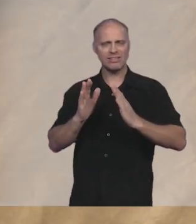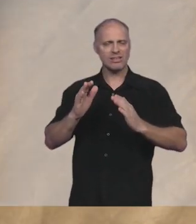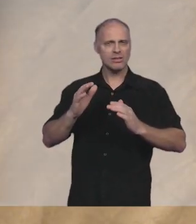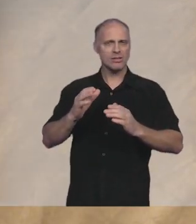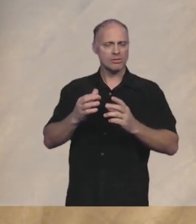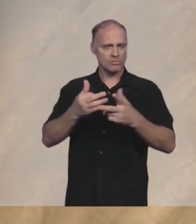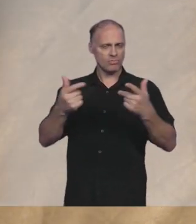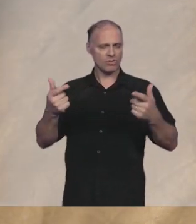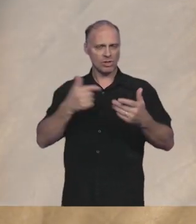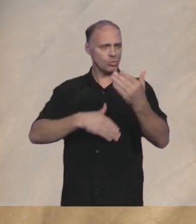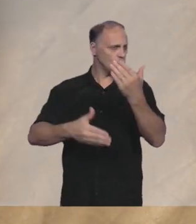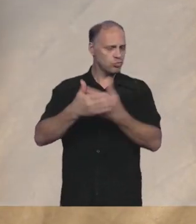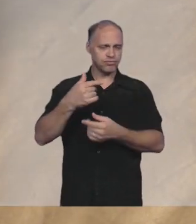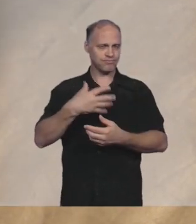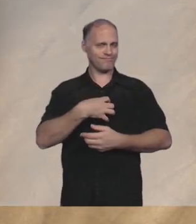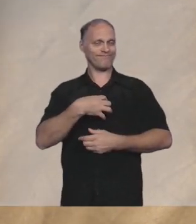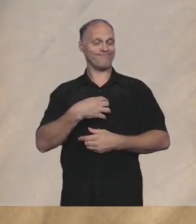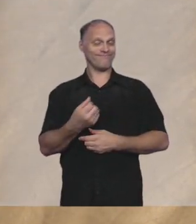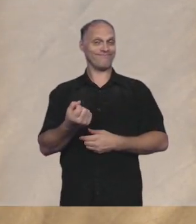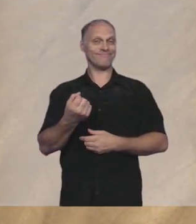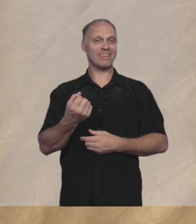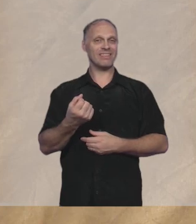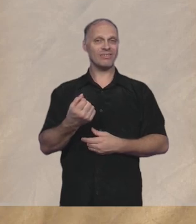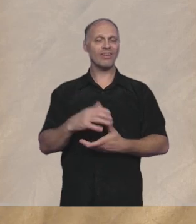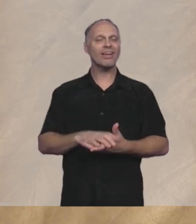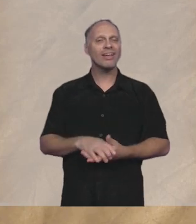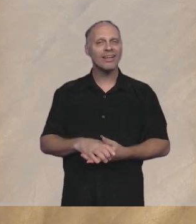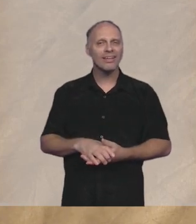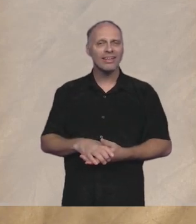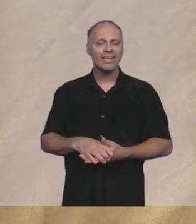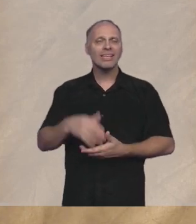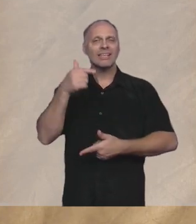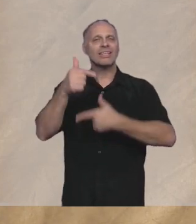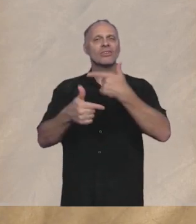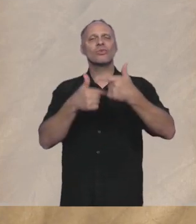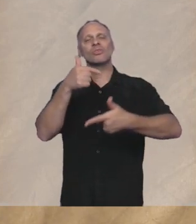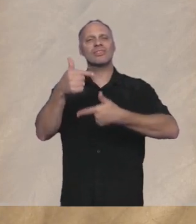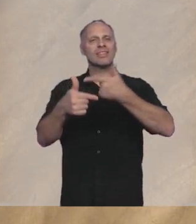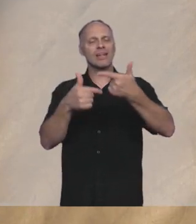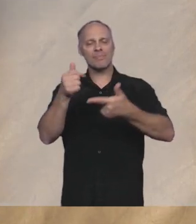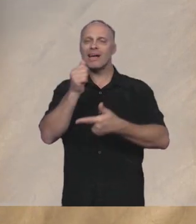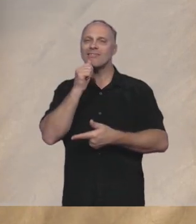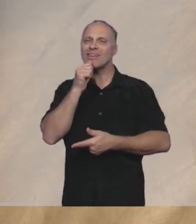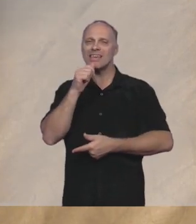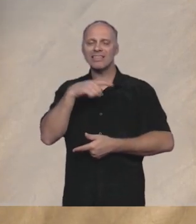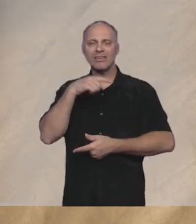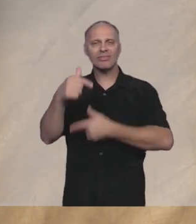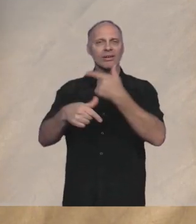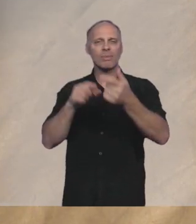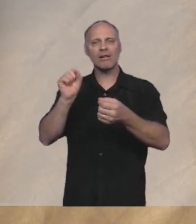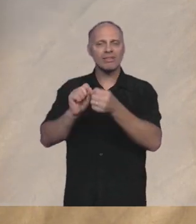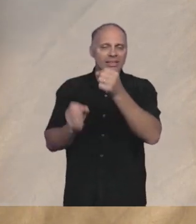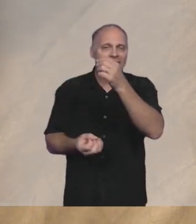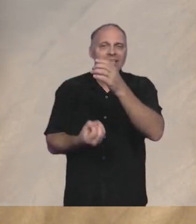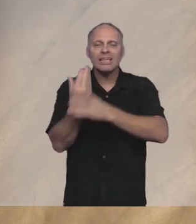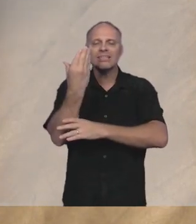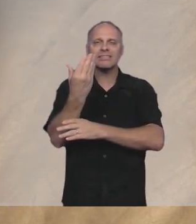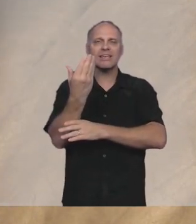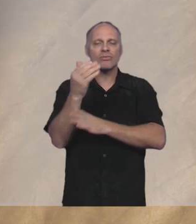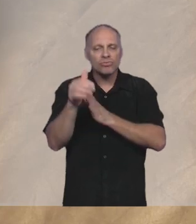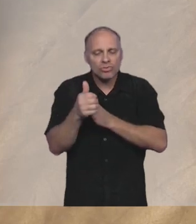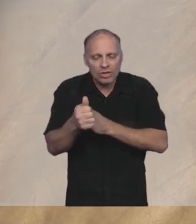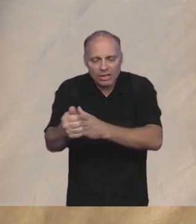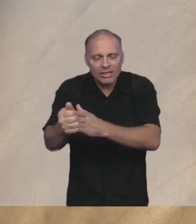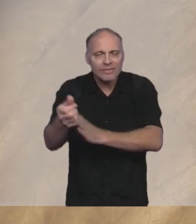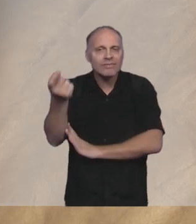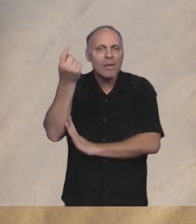E o trabalho, aí a gente tem um trabalho também de produção, de direção, de pensar naquilo. Então, só